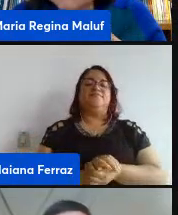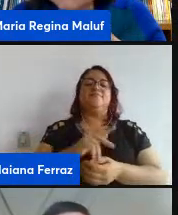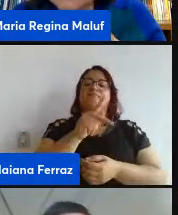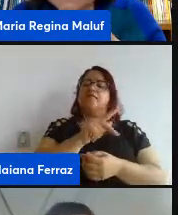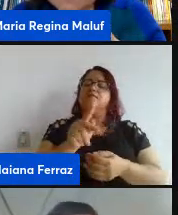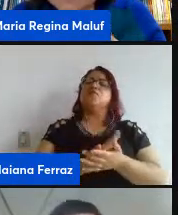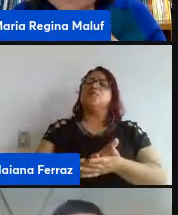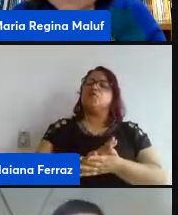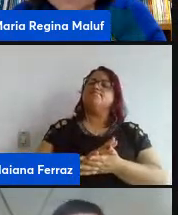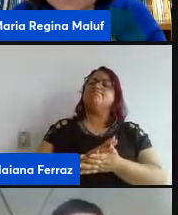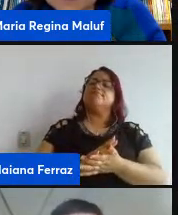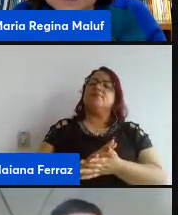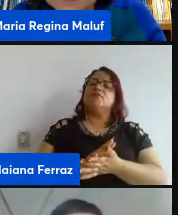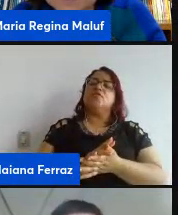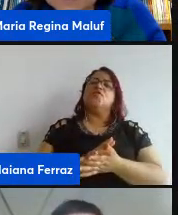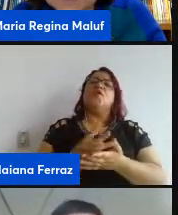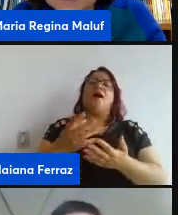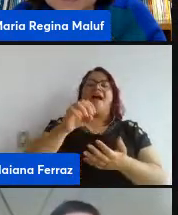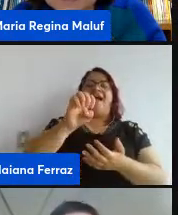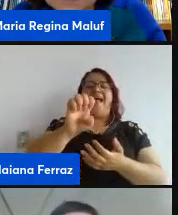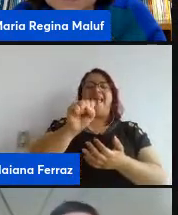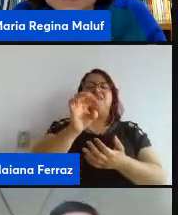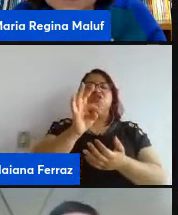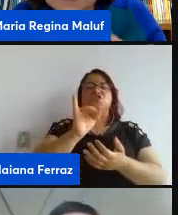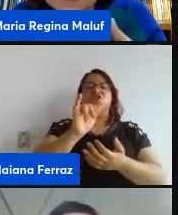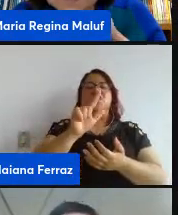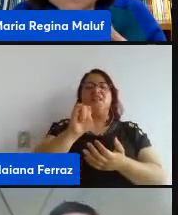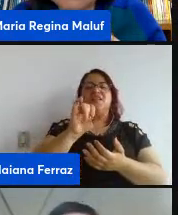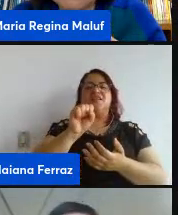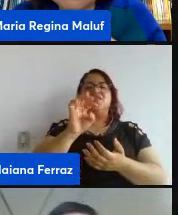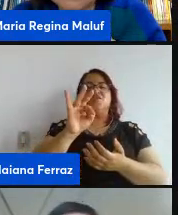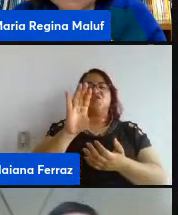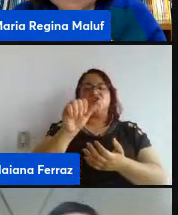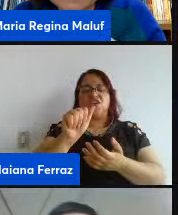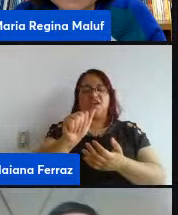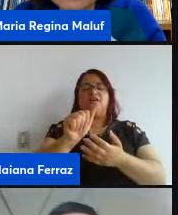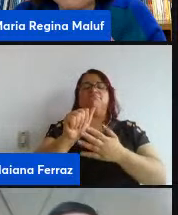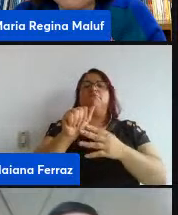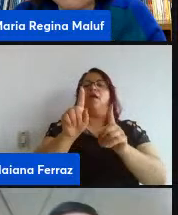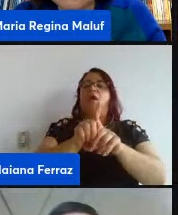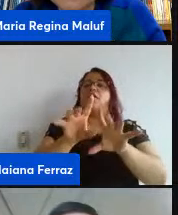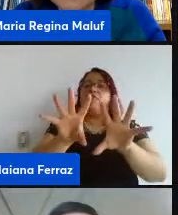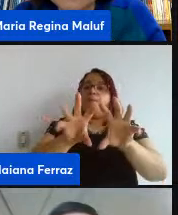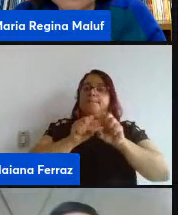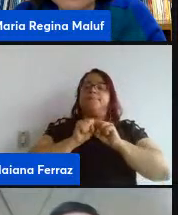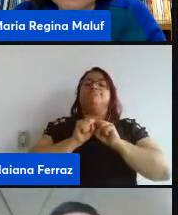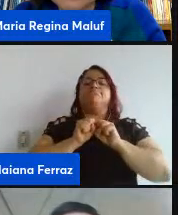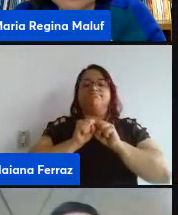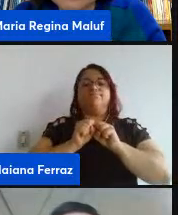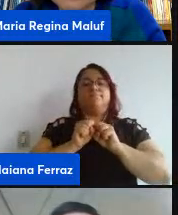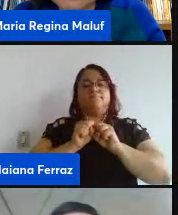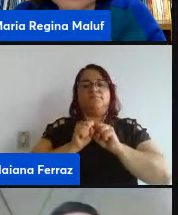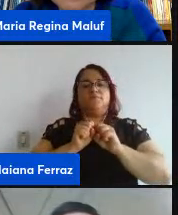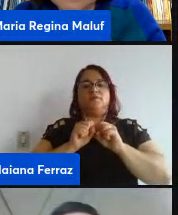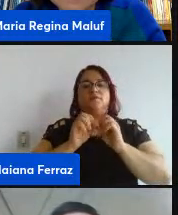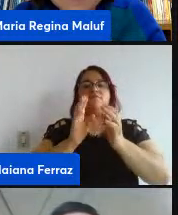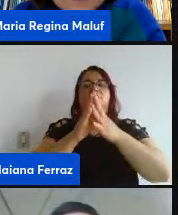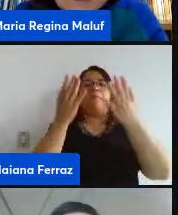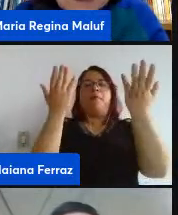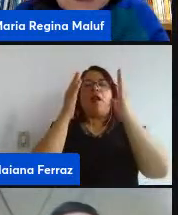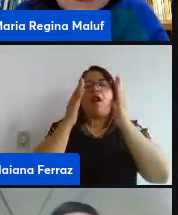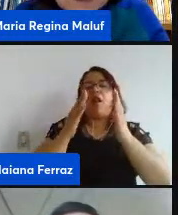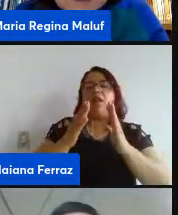interessante. E a estilística, eu acho que ela acabou sendo bastante absorvida, né, pela análise do discurso,